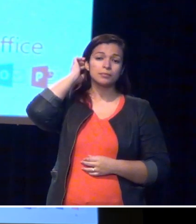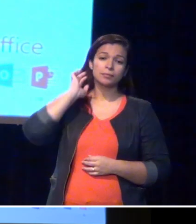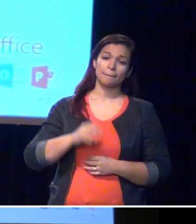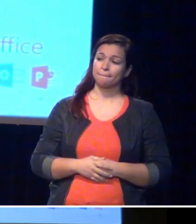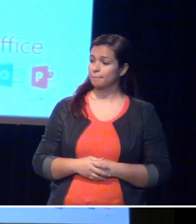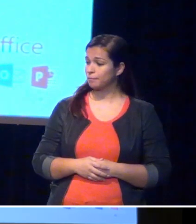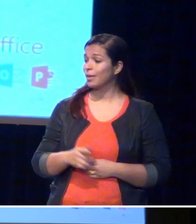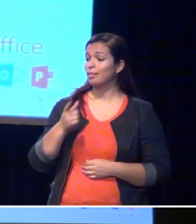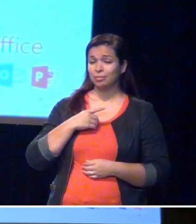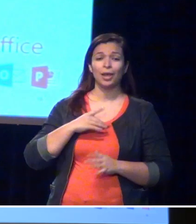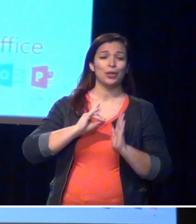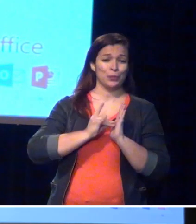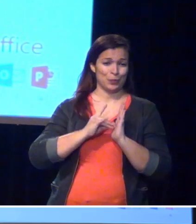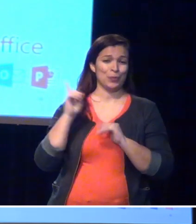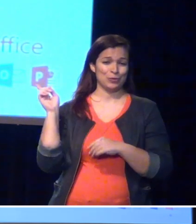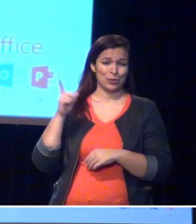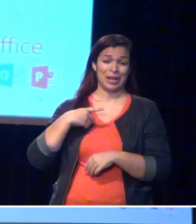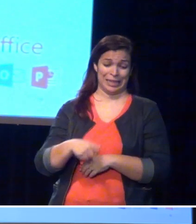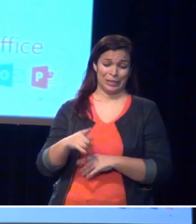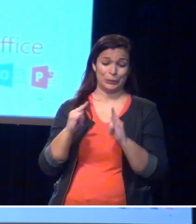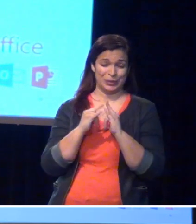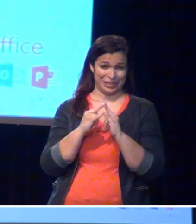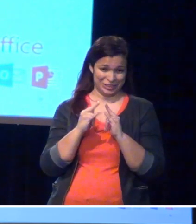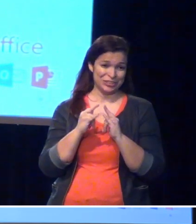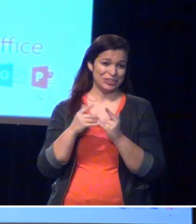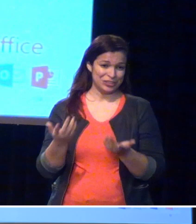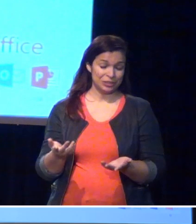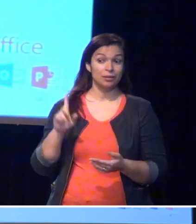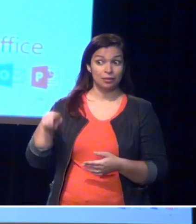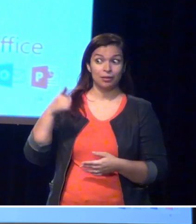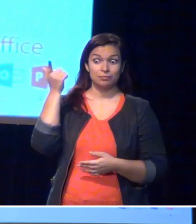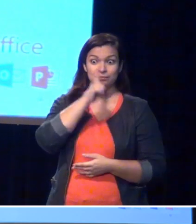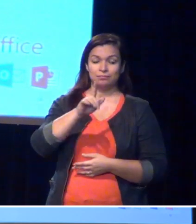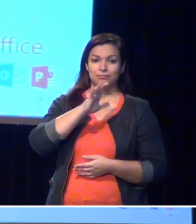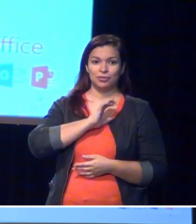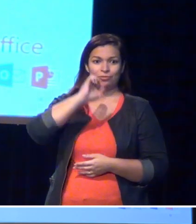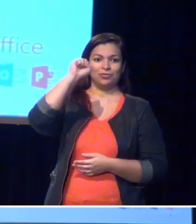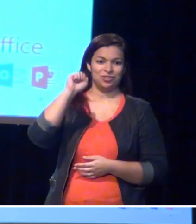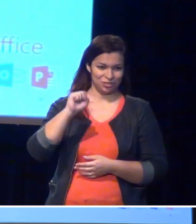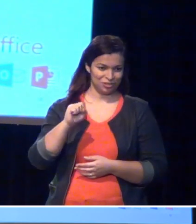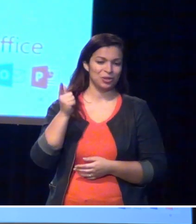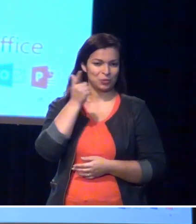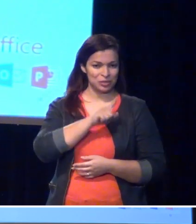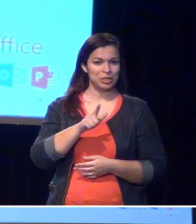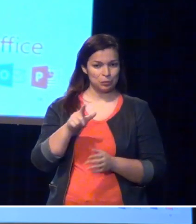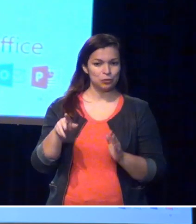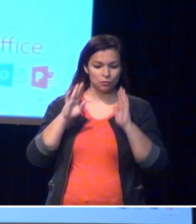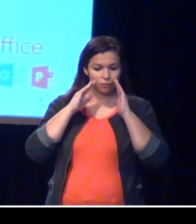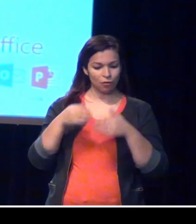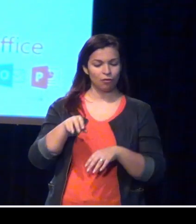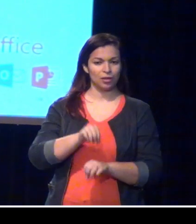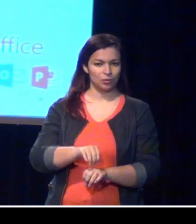o repositório do INES, que a gente vai falar mais na frente, tá? Que foi uma grande conquista para a educação de